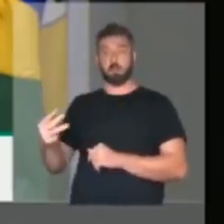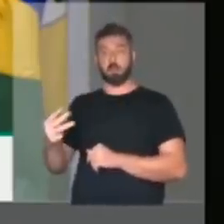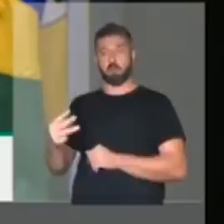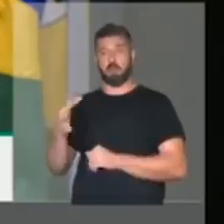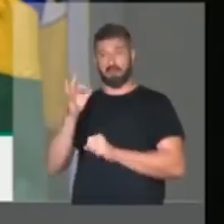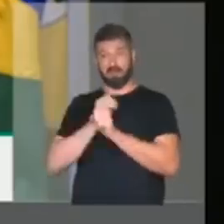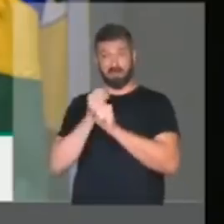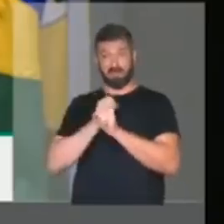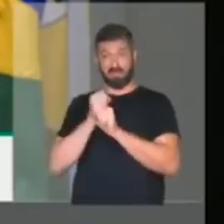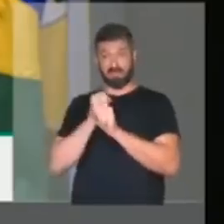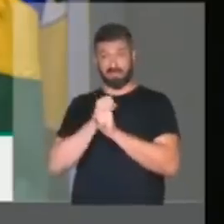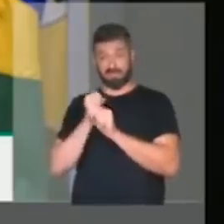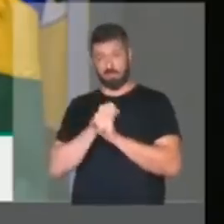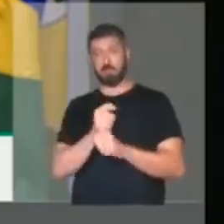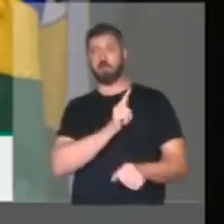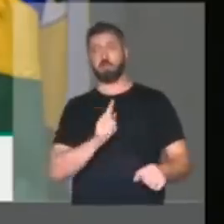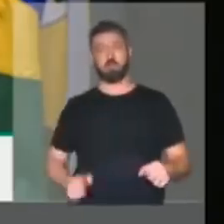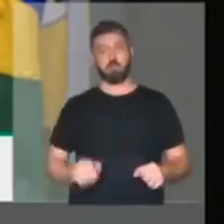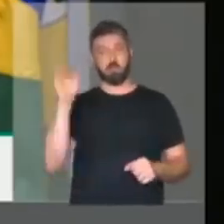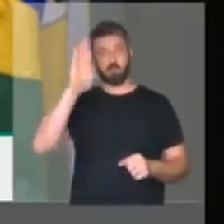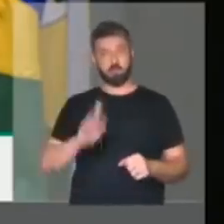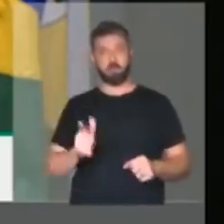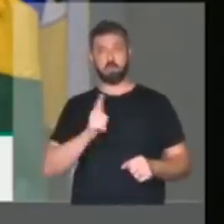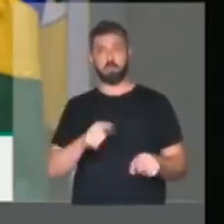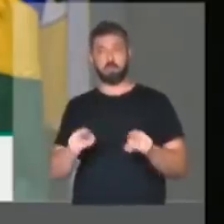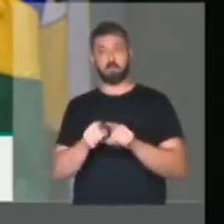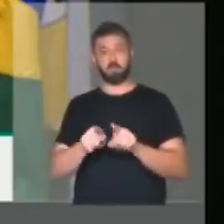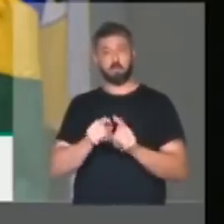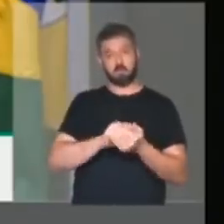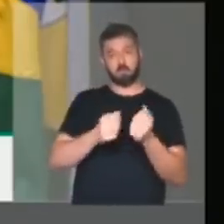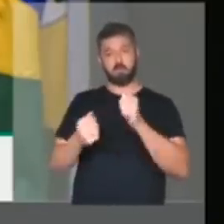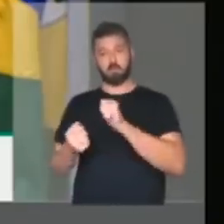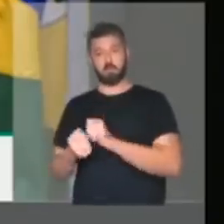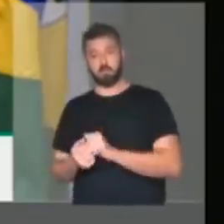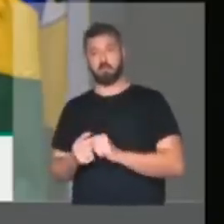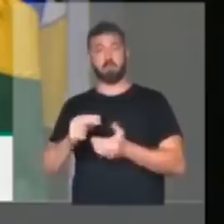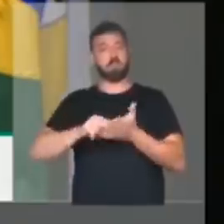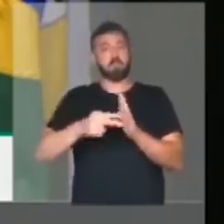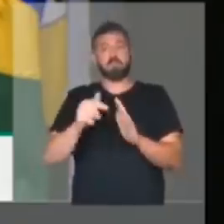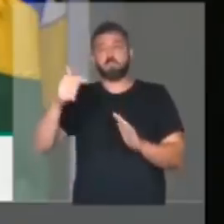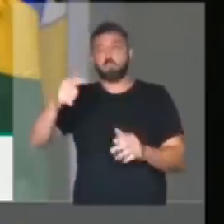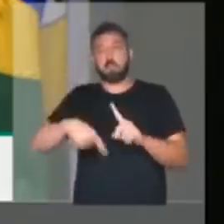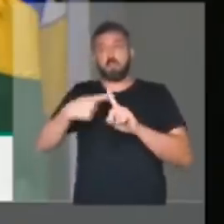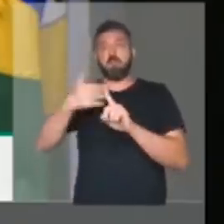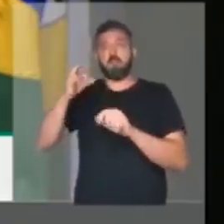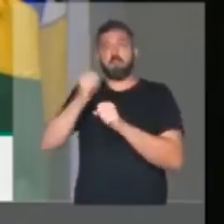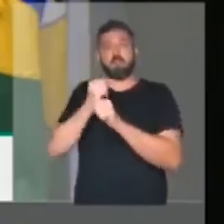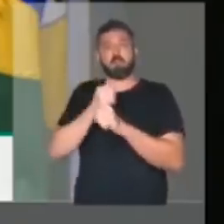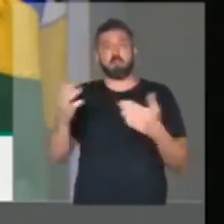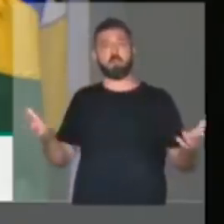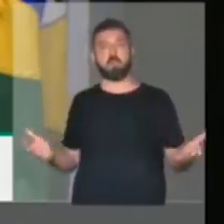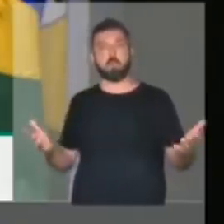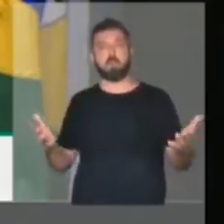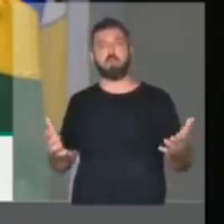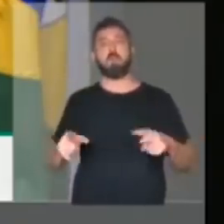de 10 anos. O Estado brasileiro já teve 20 anos para se adaptar. Não faz sentido a gente dar mais 10, onerando a indústria,